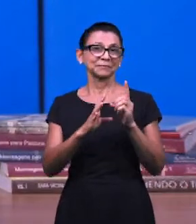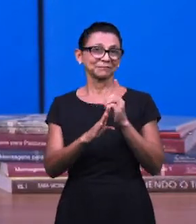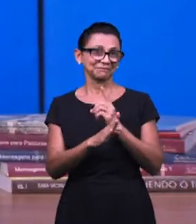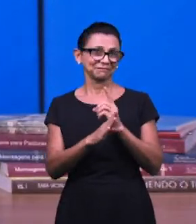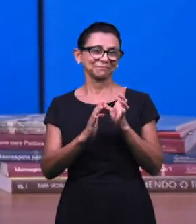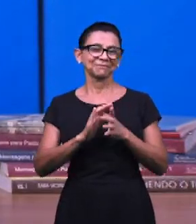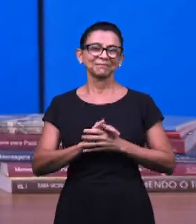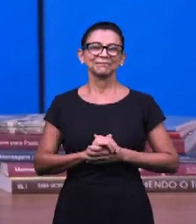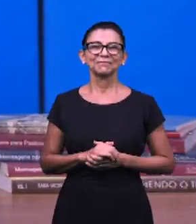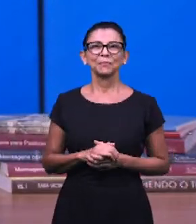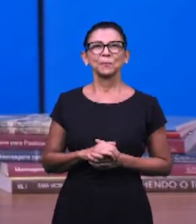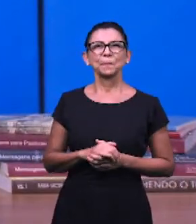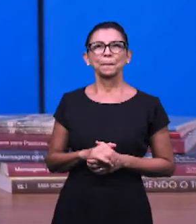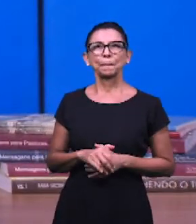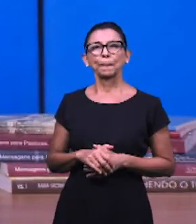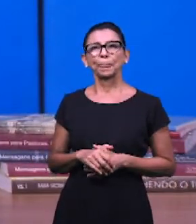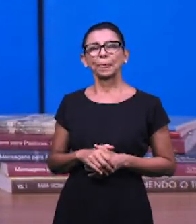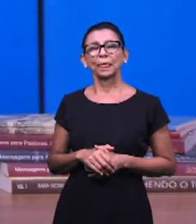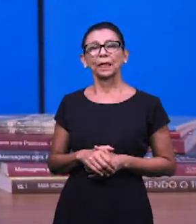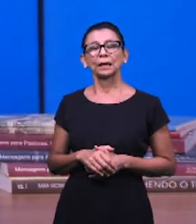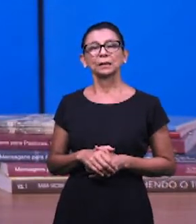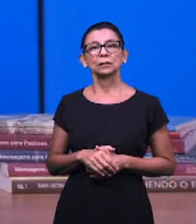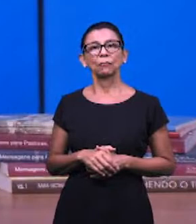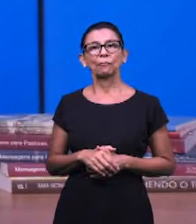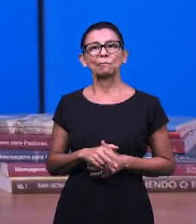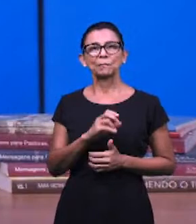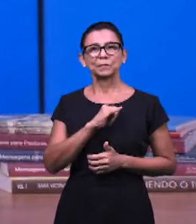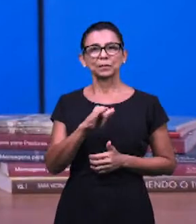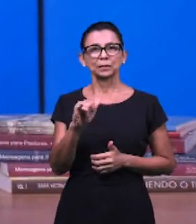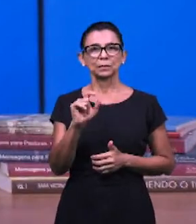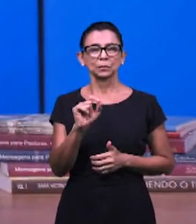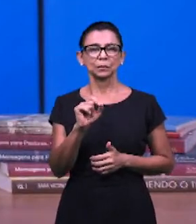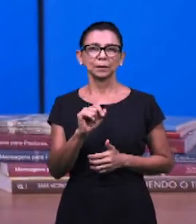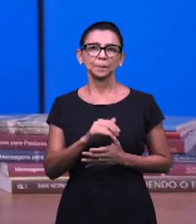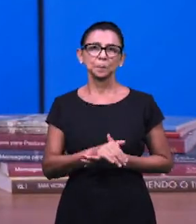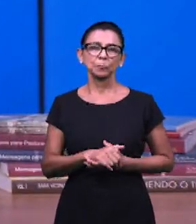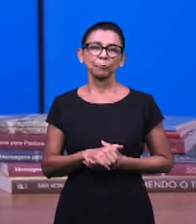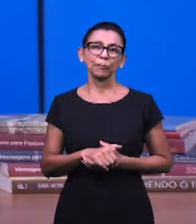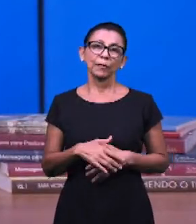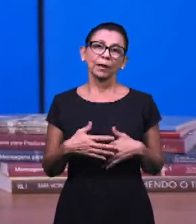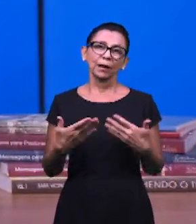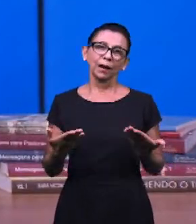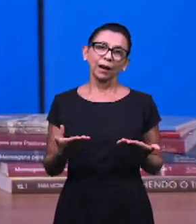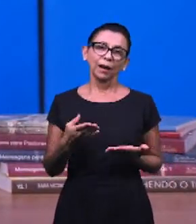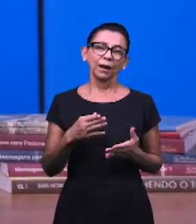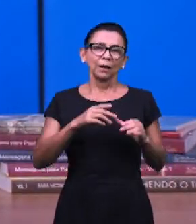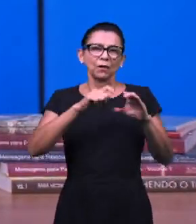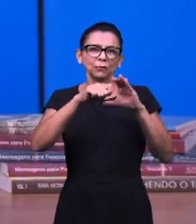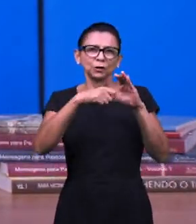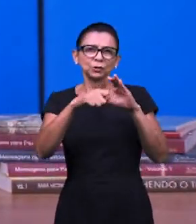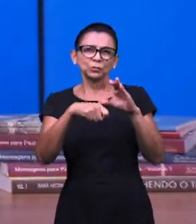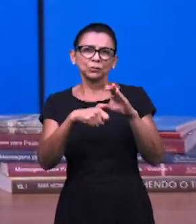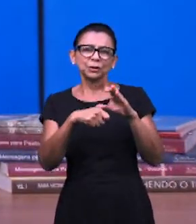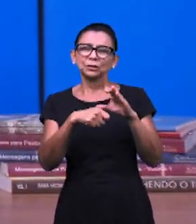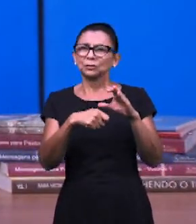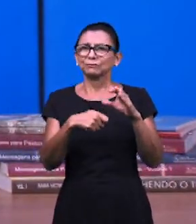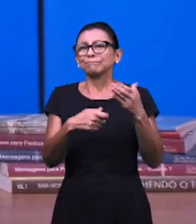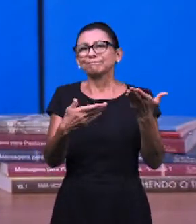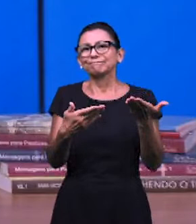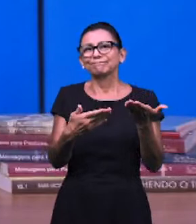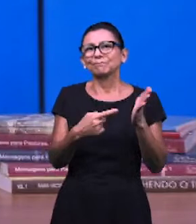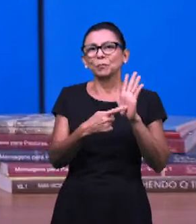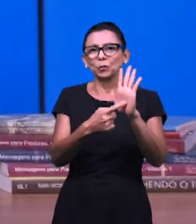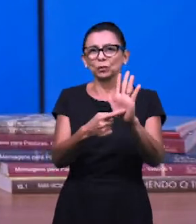da Escola Bíblica Dominical de hoje. E queremos dizer que, se algum dos vídeos não foi passado aqui, não foi transmitido